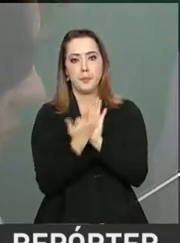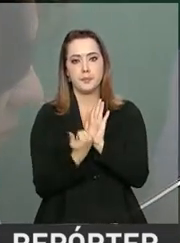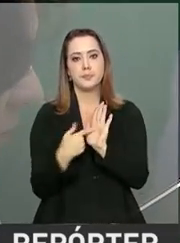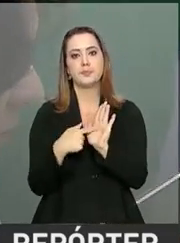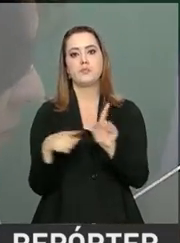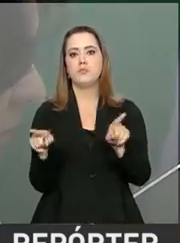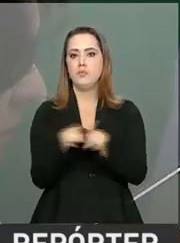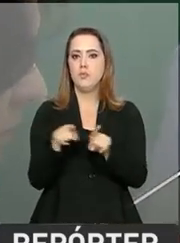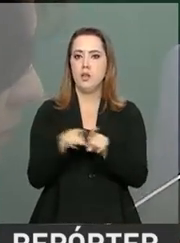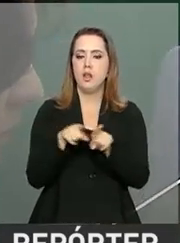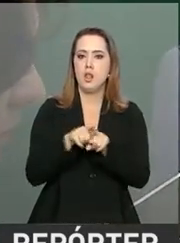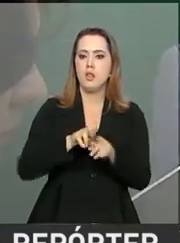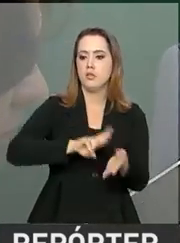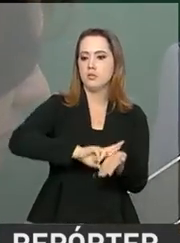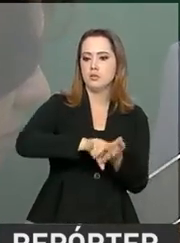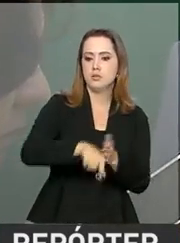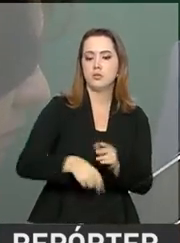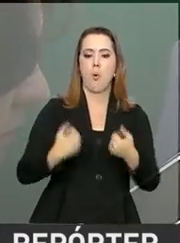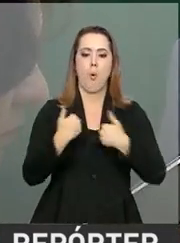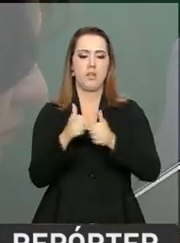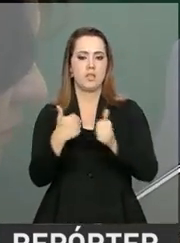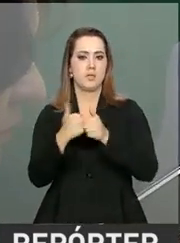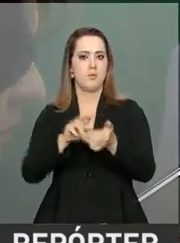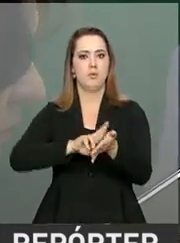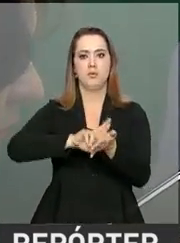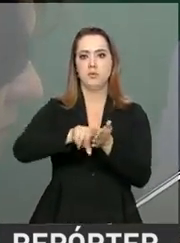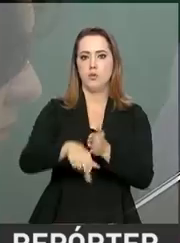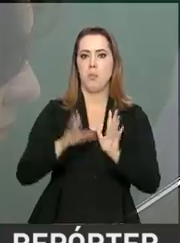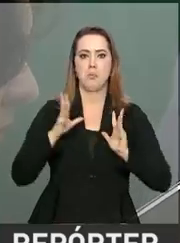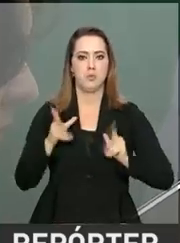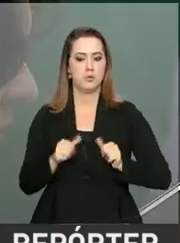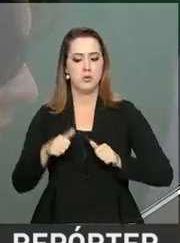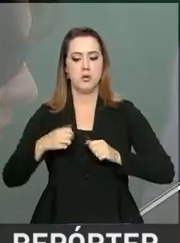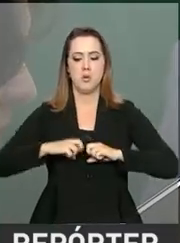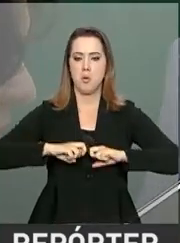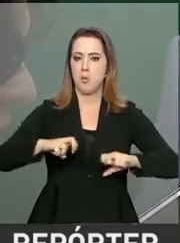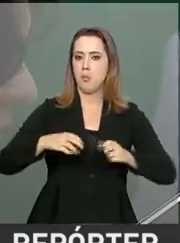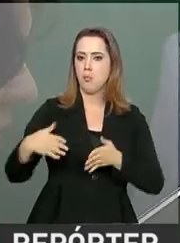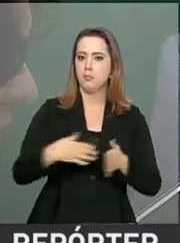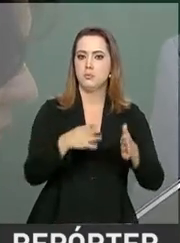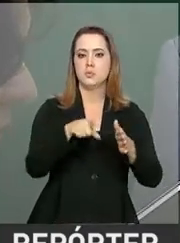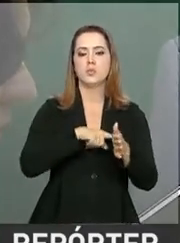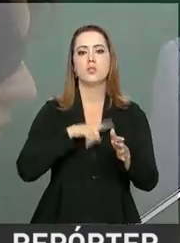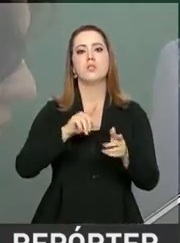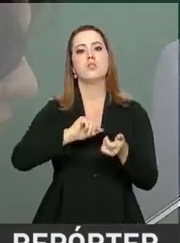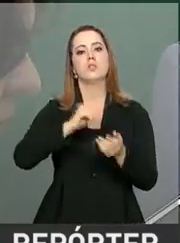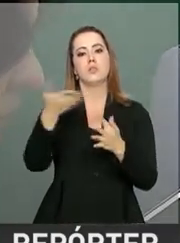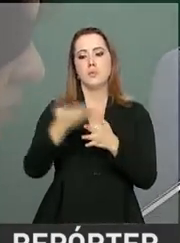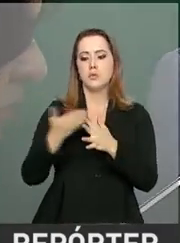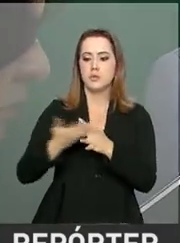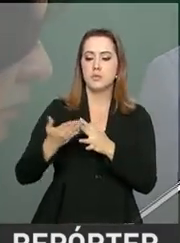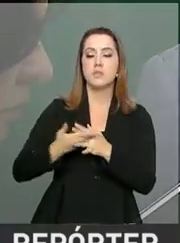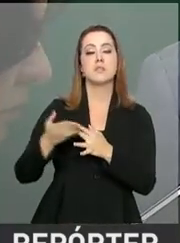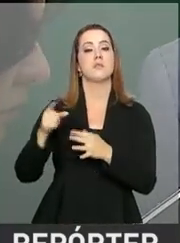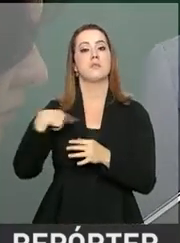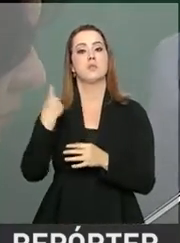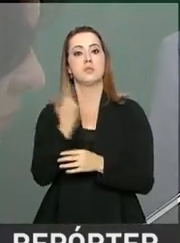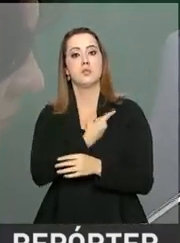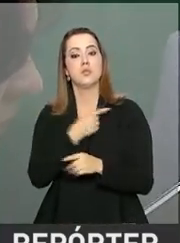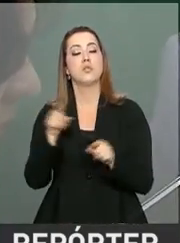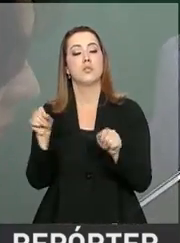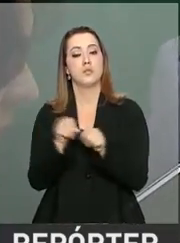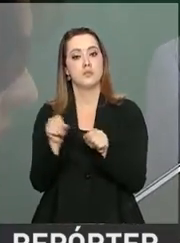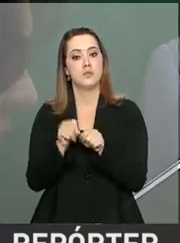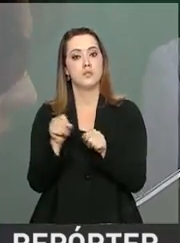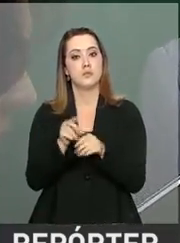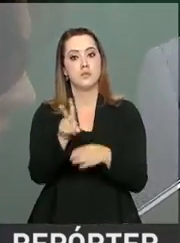no saneamento, como na mobilidade urbana, nos financiamentos que eventualmente podemos estar fazendo na